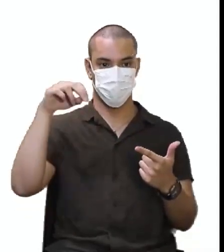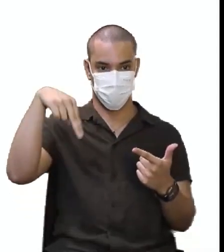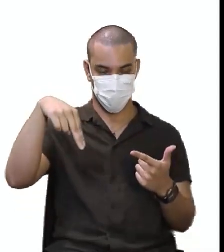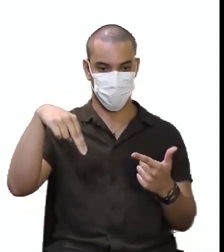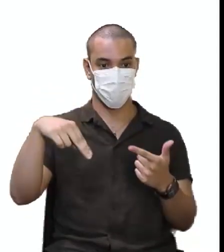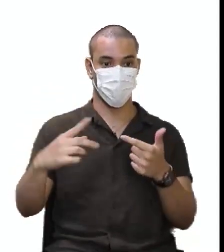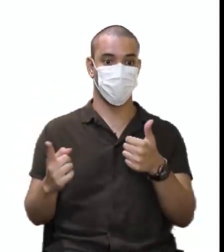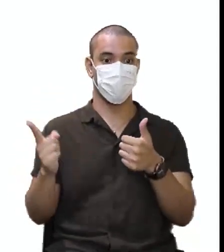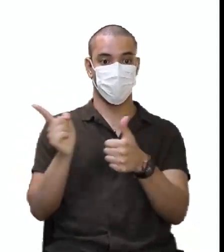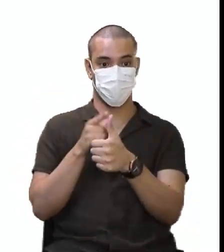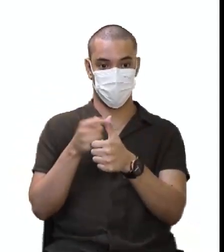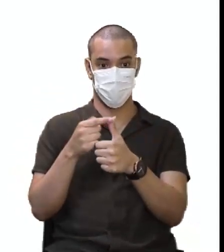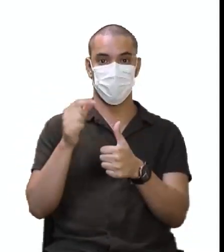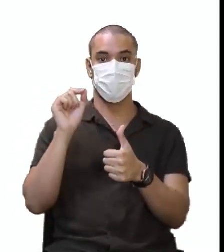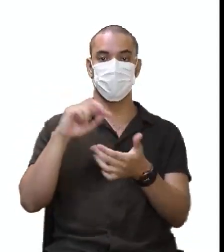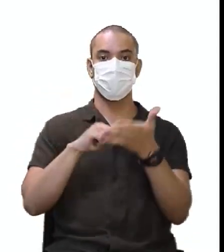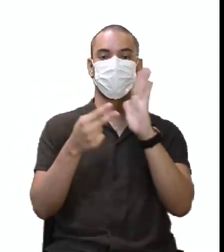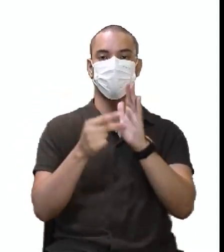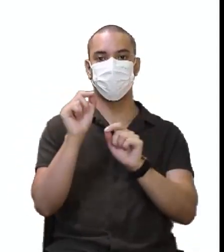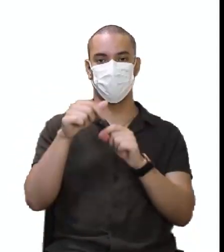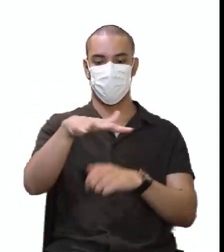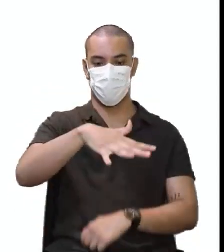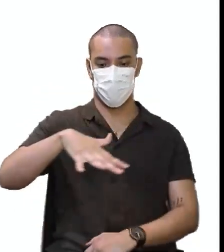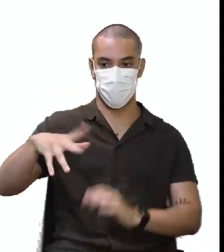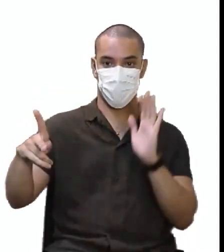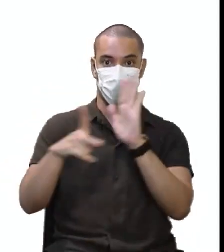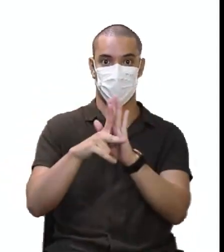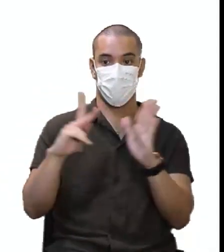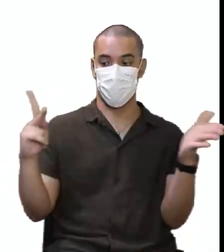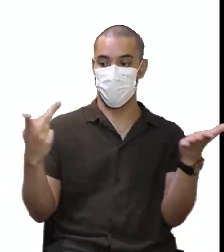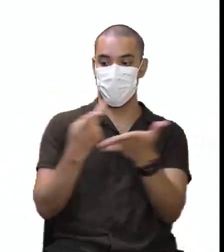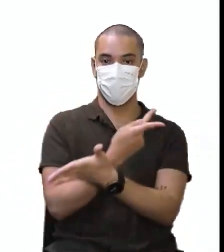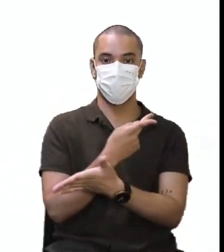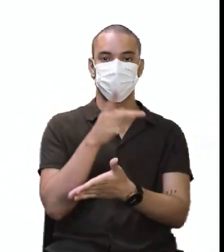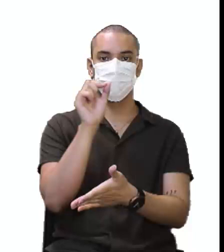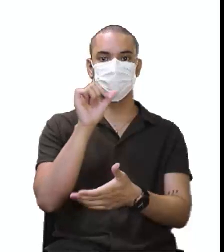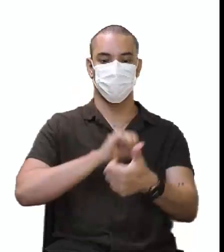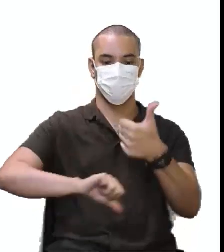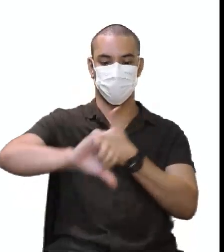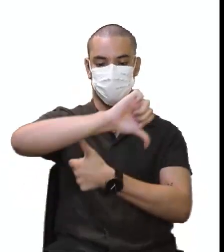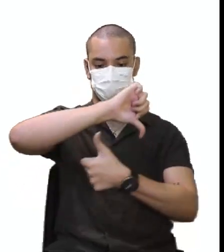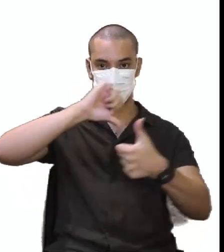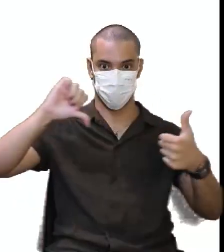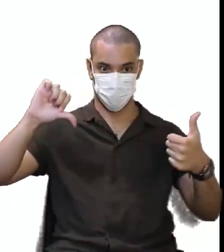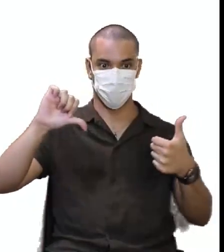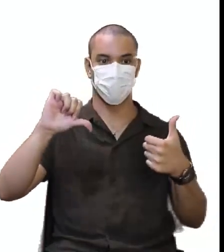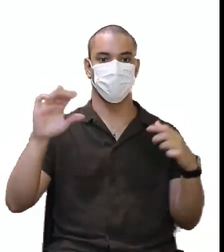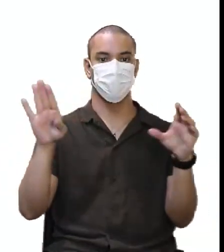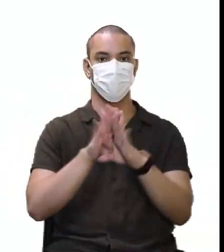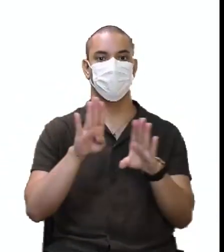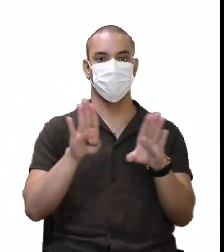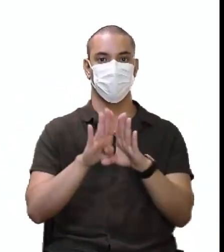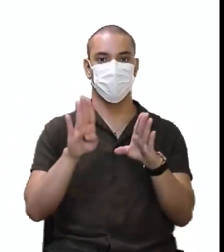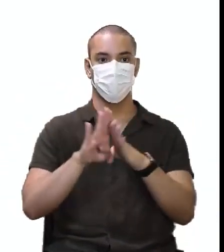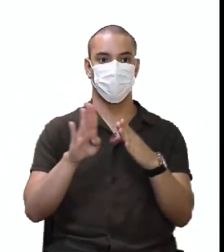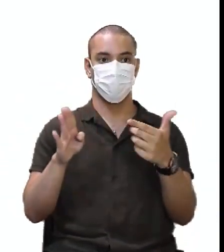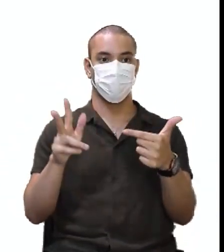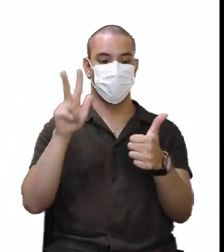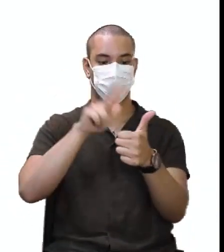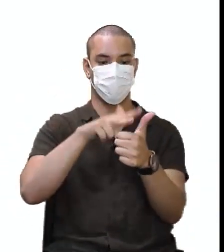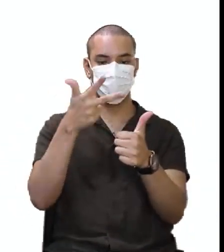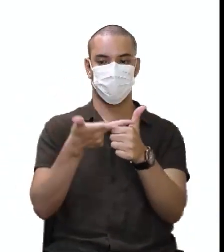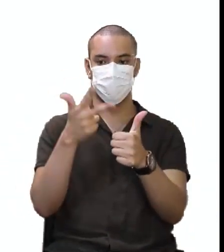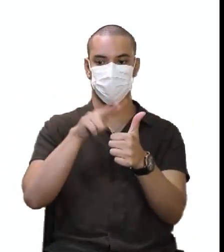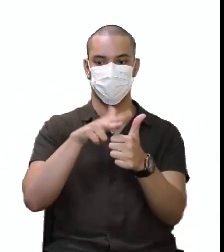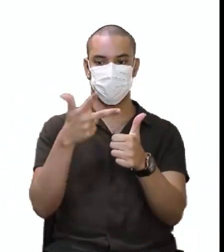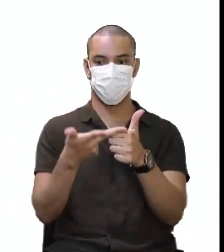de exons são aquelas regiões que sofrem tanto a transcrição quanto a tradução. Prof, eu